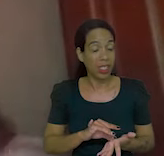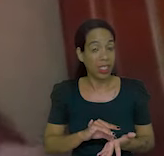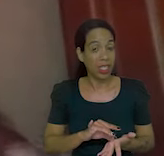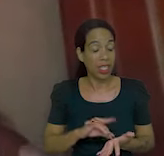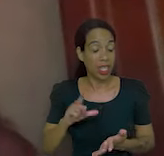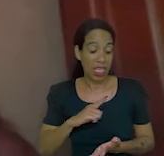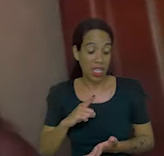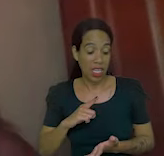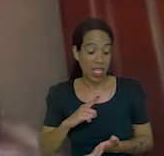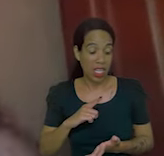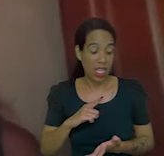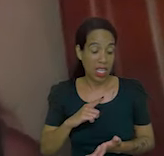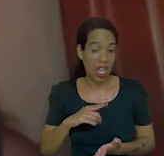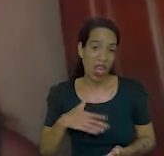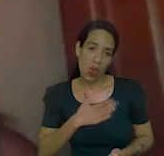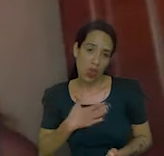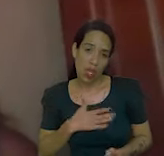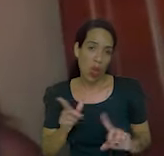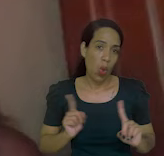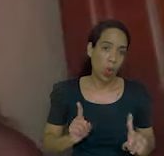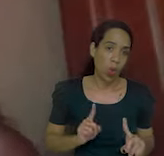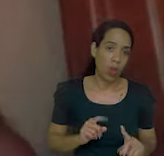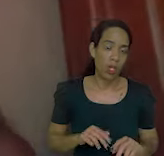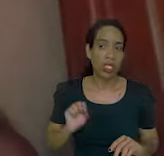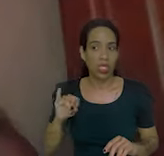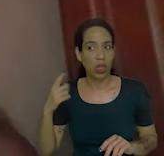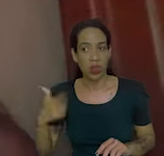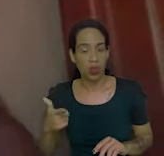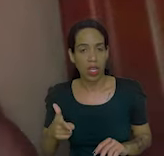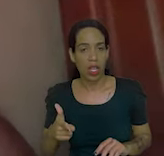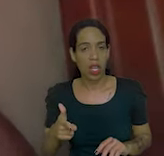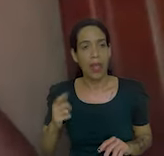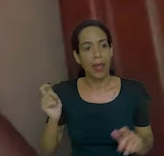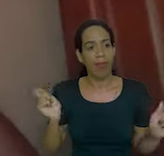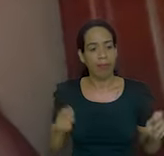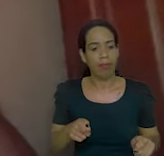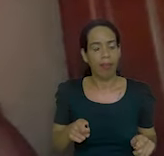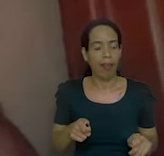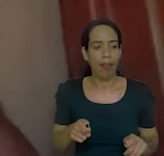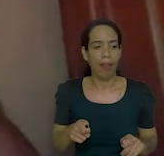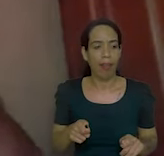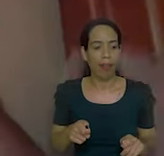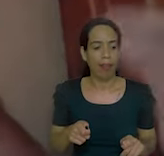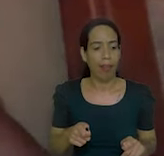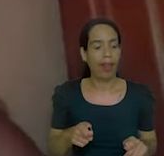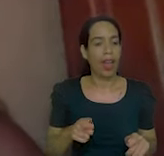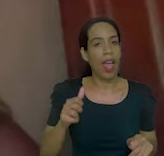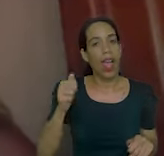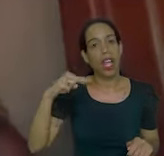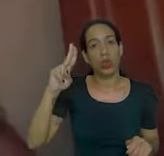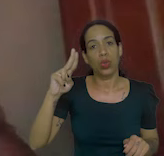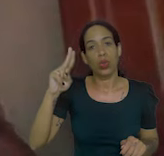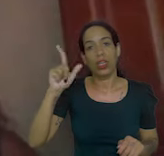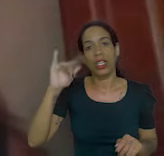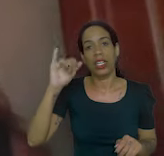parceria estão satisfeitos ou não estão satisfeitos? Se não estiverem satisfeitos, você tem uma nulidade pelo